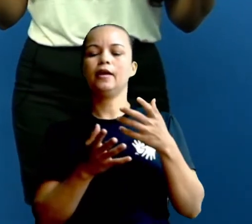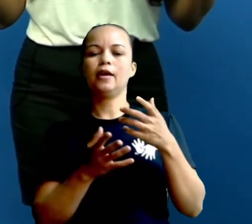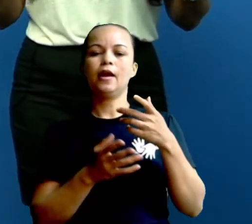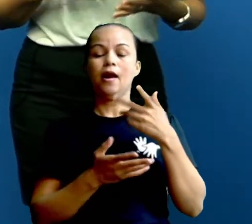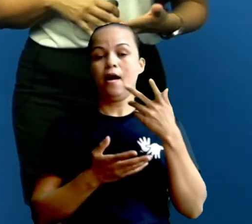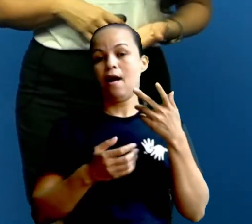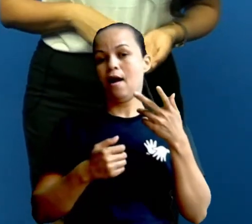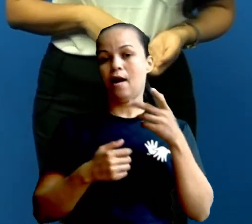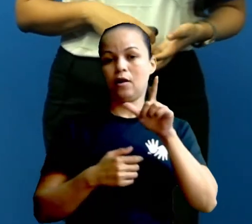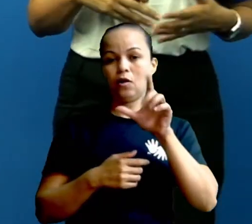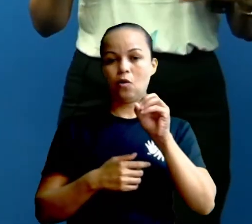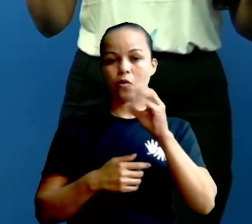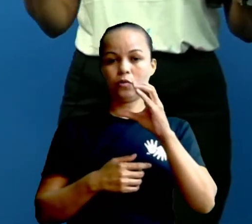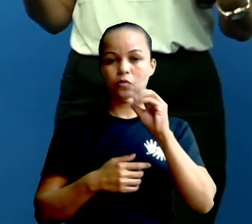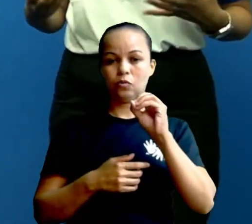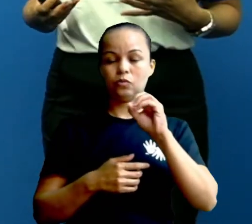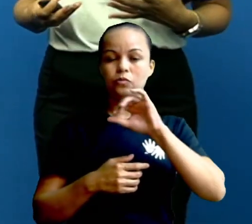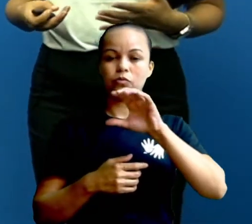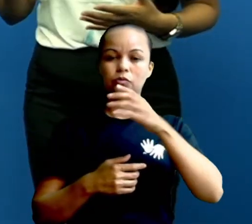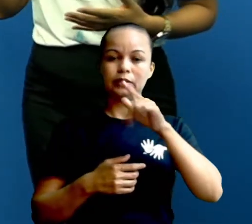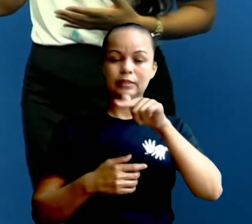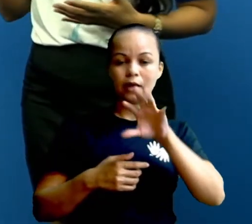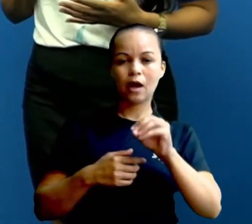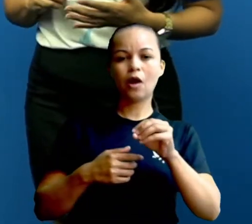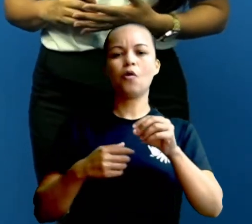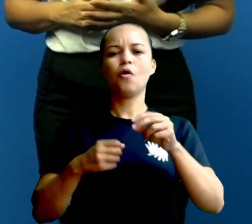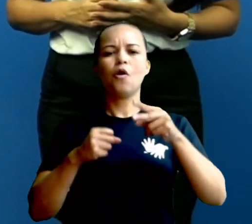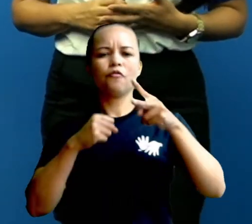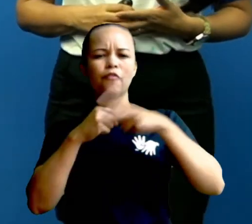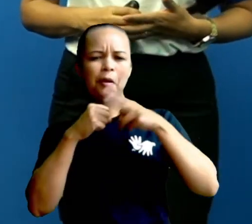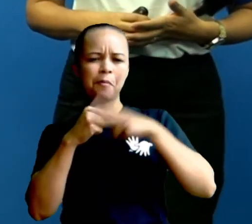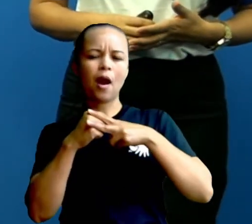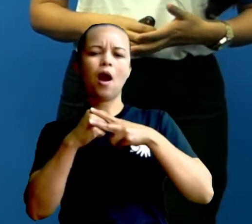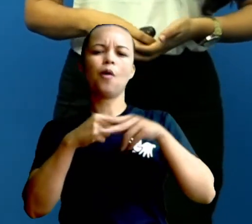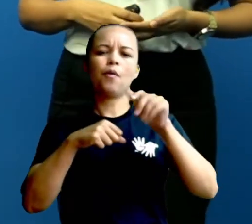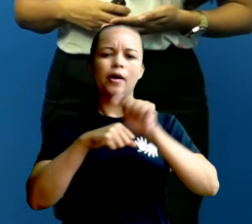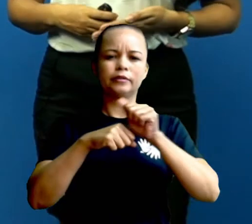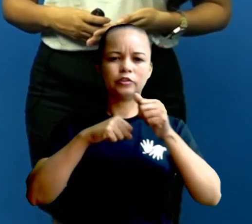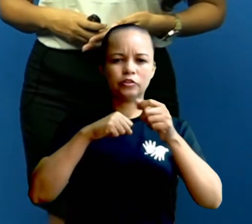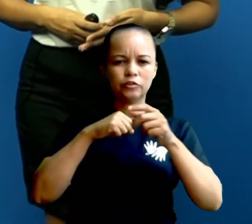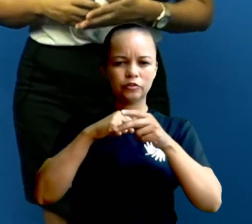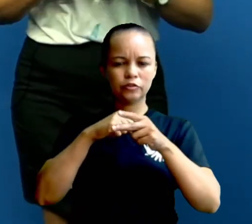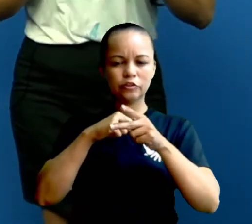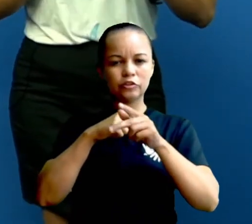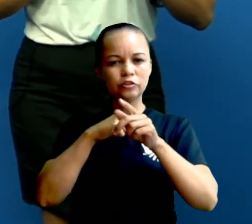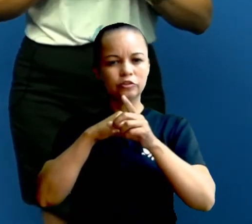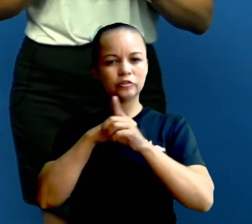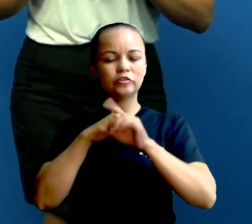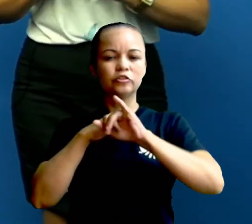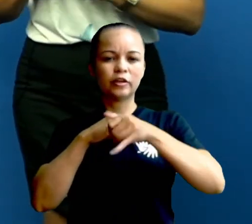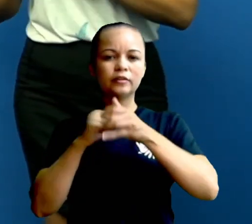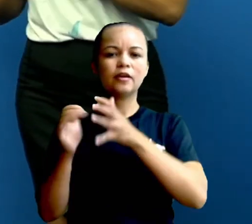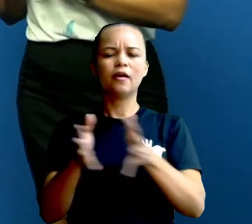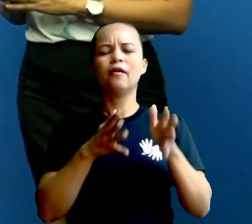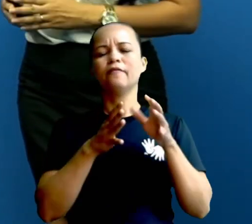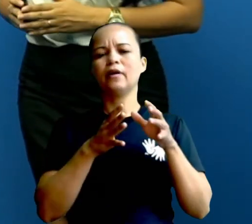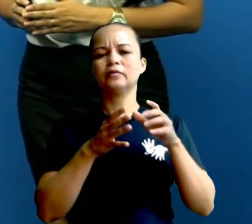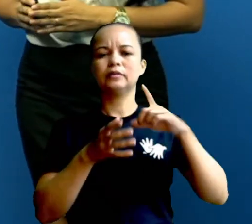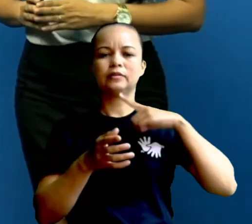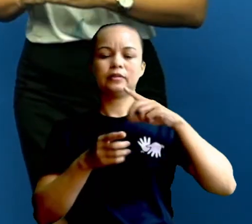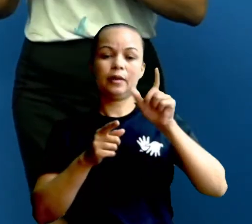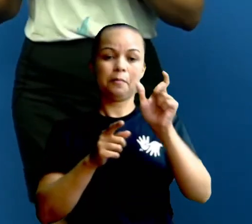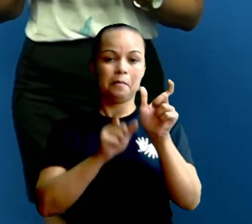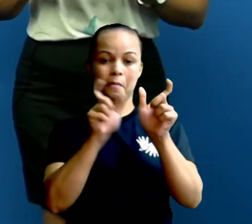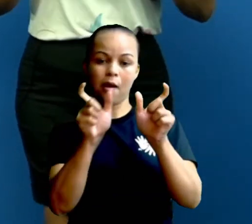locução verbal, locução adjetiva e agora a locução prepositiva. Ou seja, quando tem mais de uma